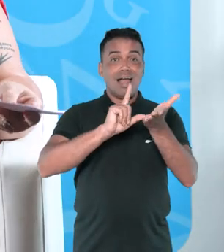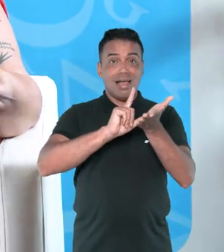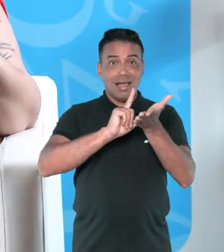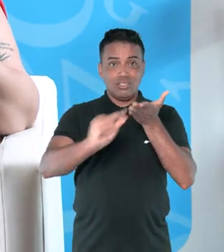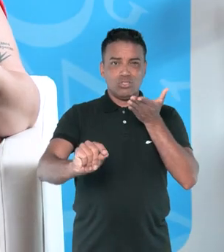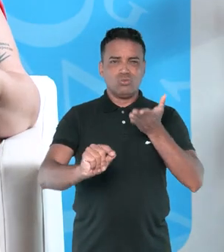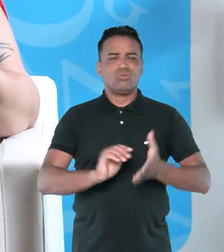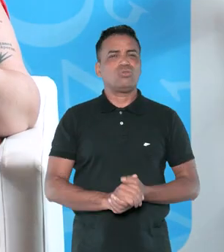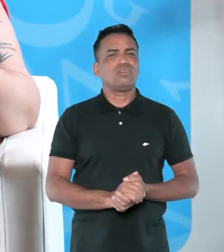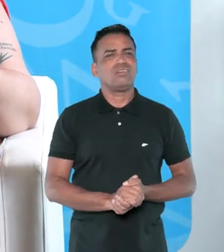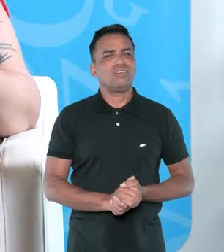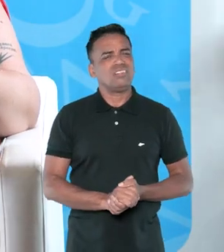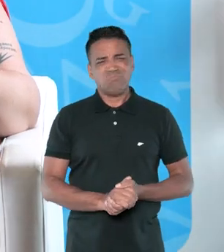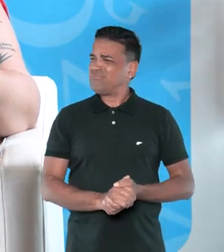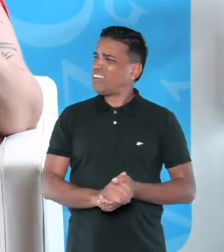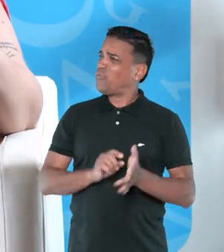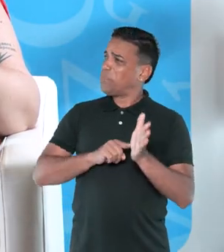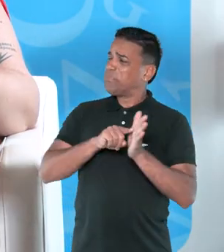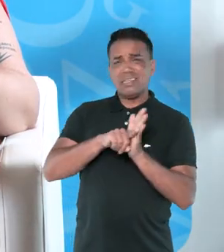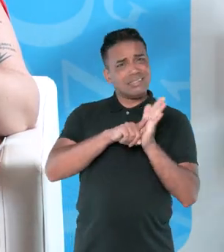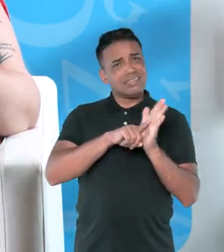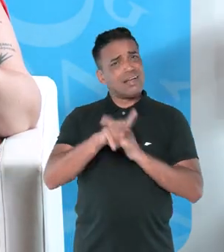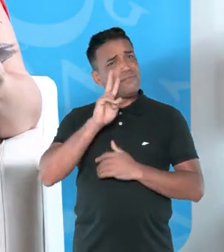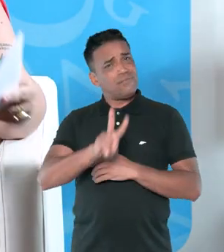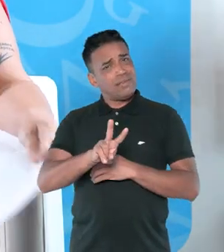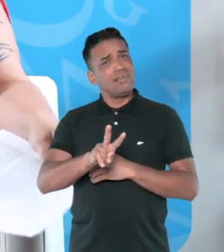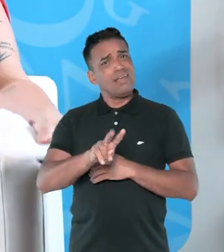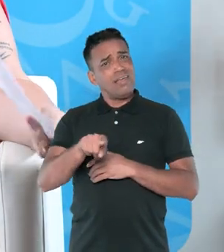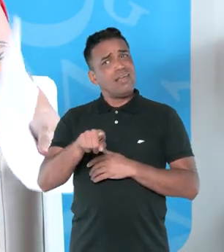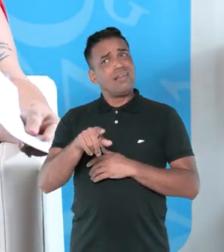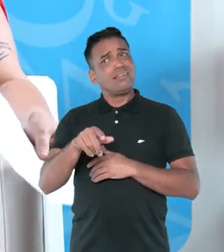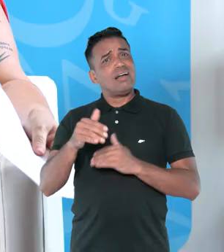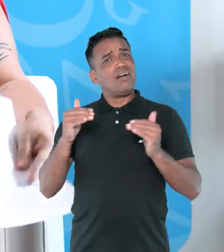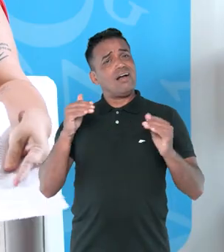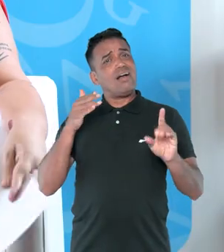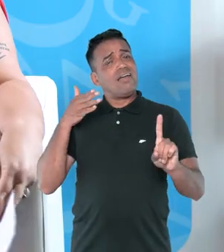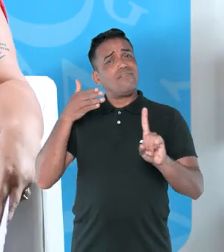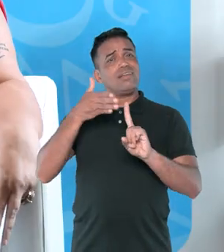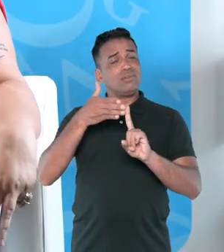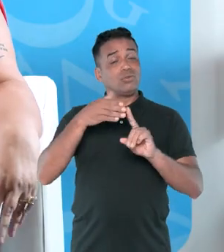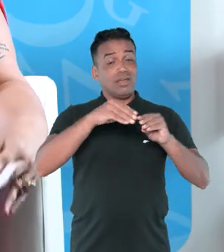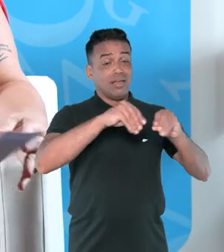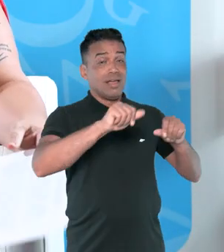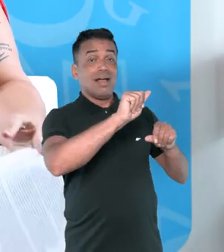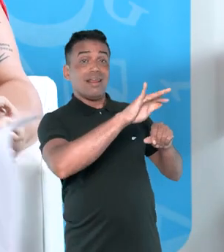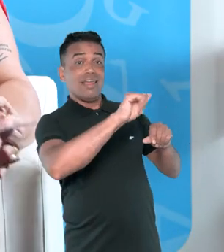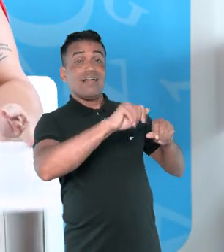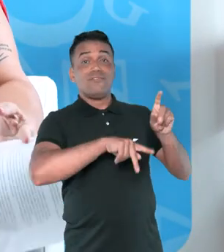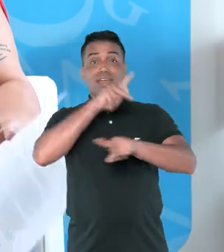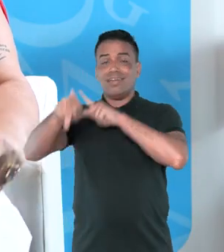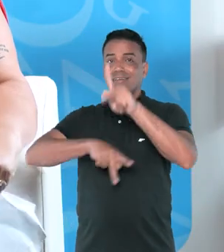Drummond? Nosso Drummond? E aí fui pesquisar e vi que ele estava se referindo a uma crônica chamada Areia e Vento, publicada em 17 de